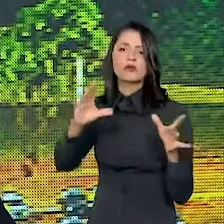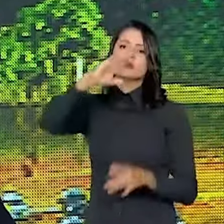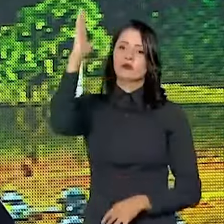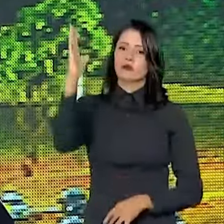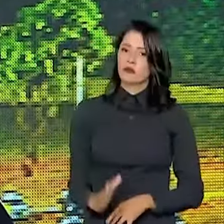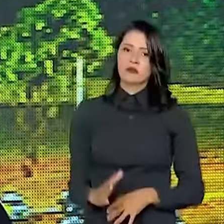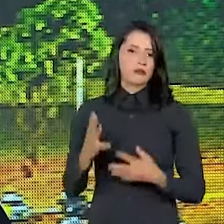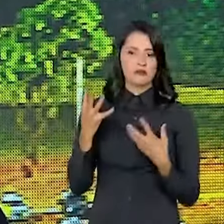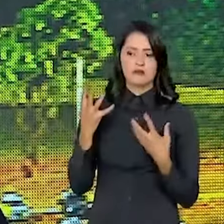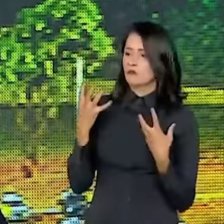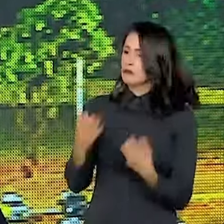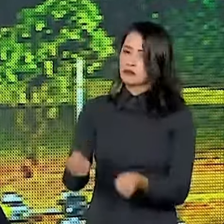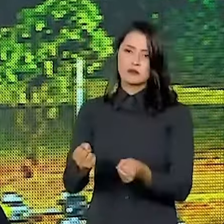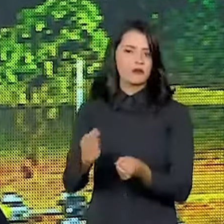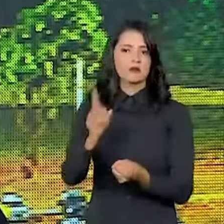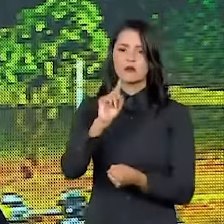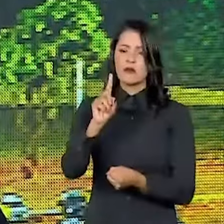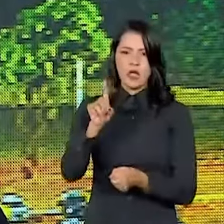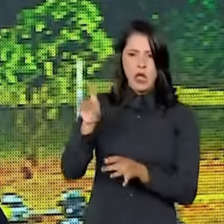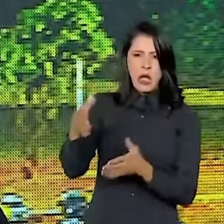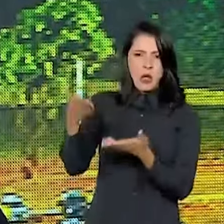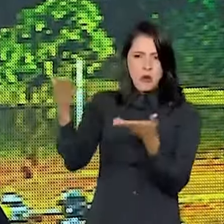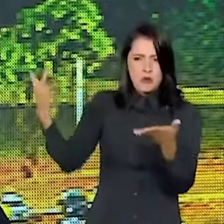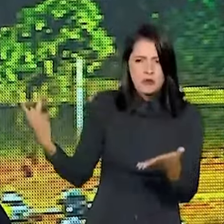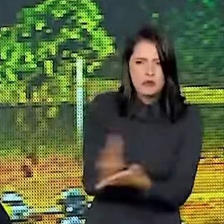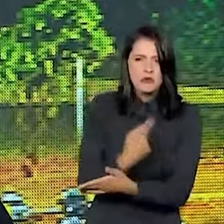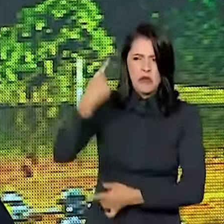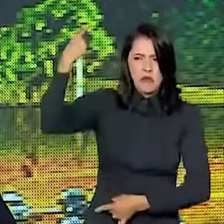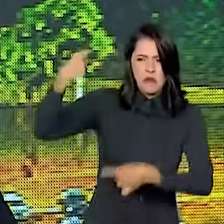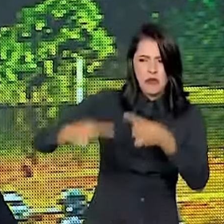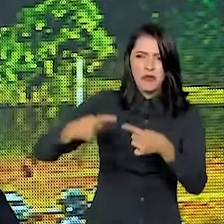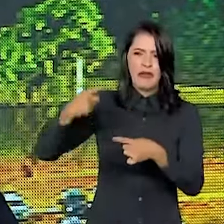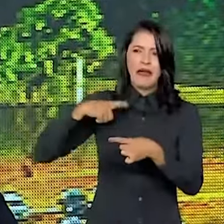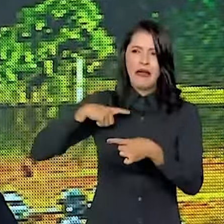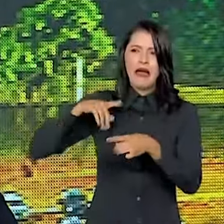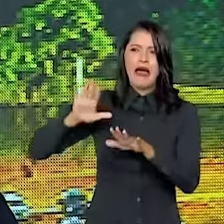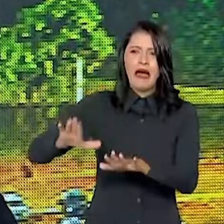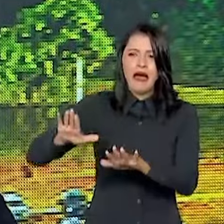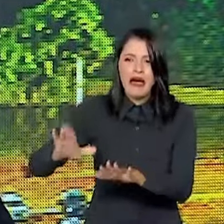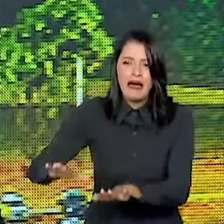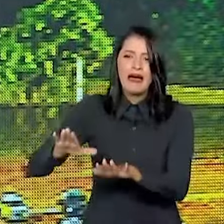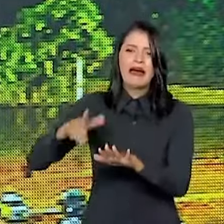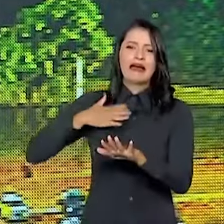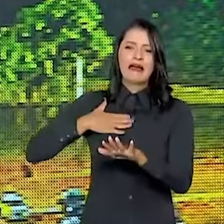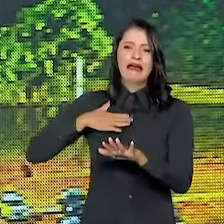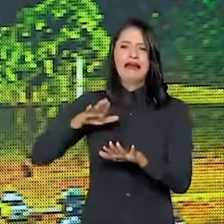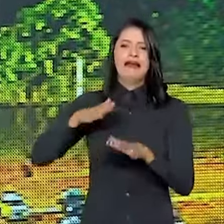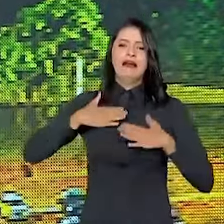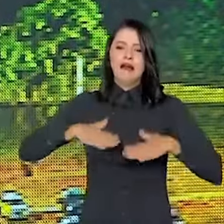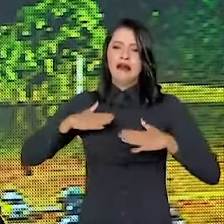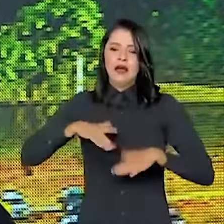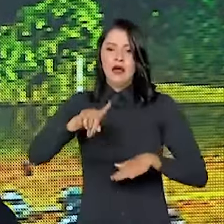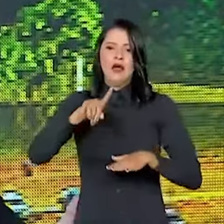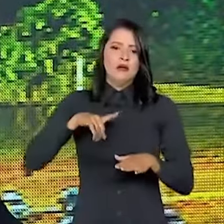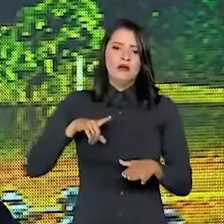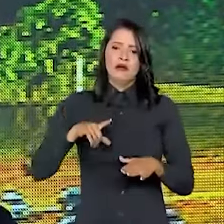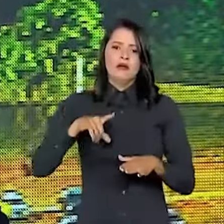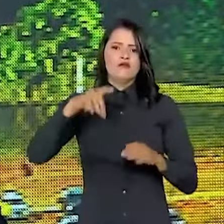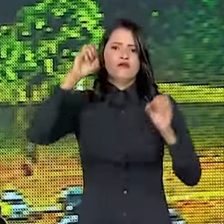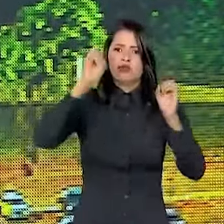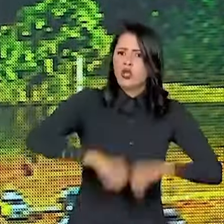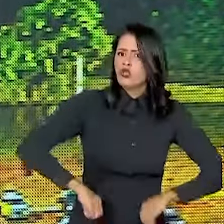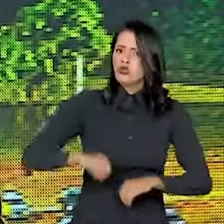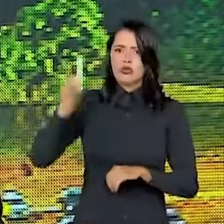não admitirá a ignóbil política do apaziguamento, cujo fracasso histórico já